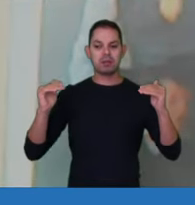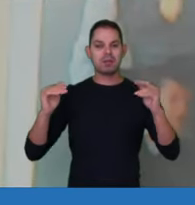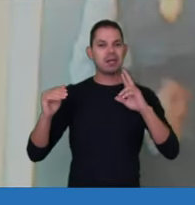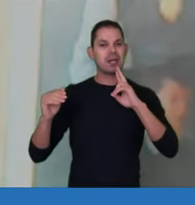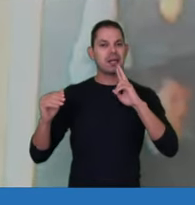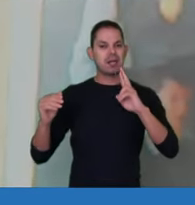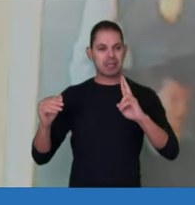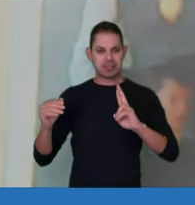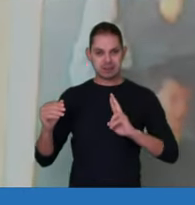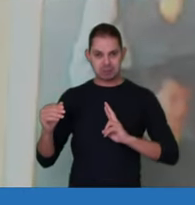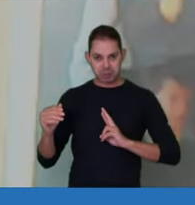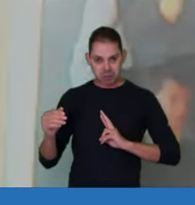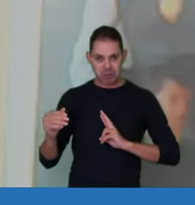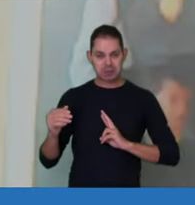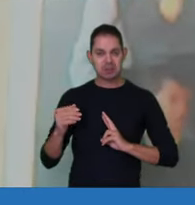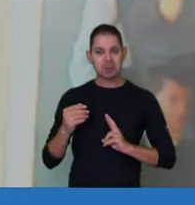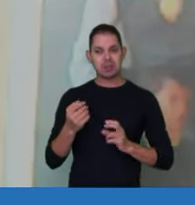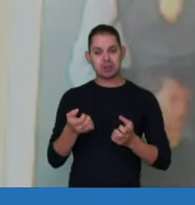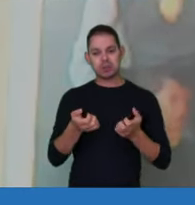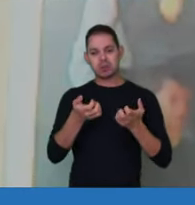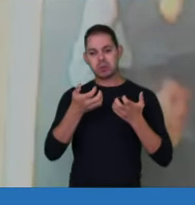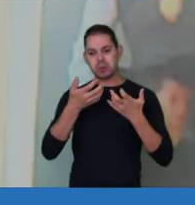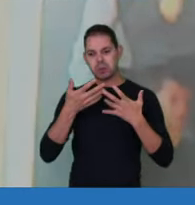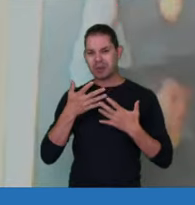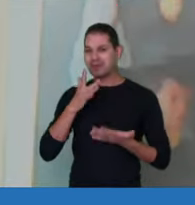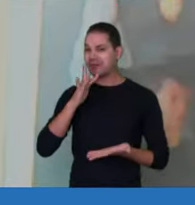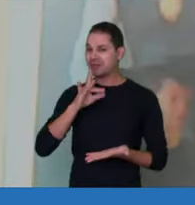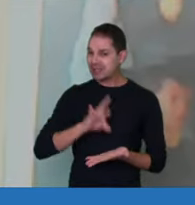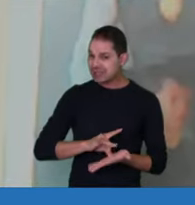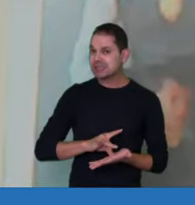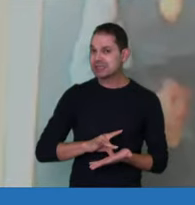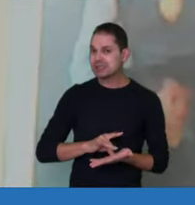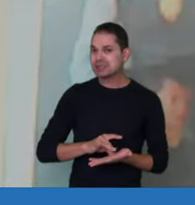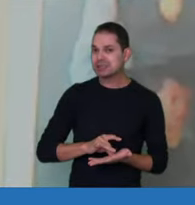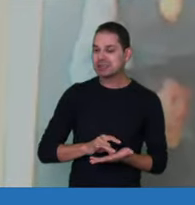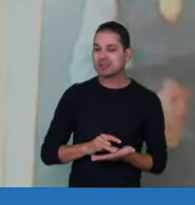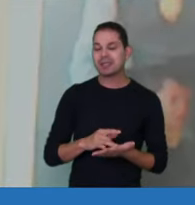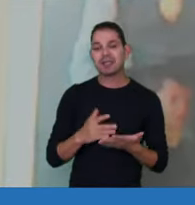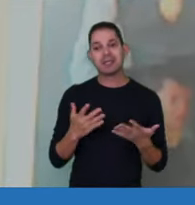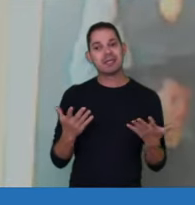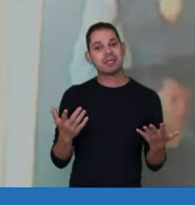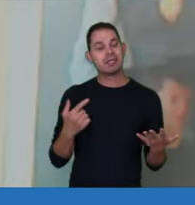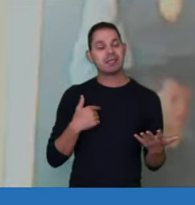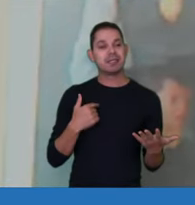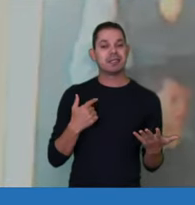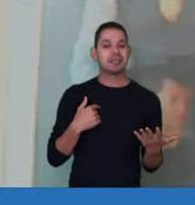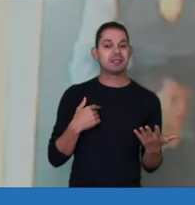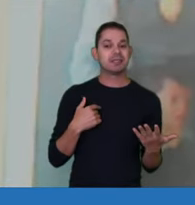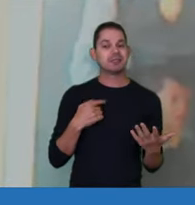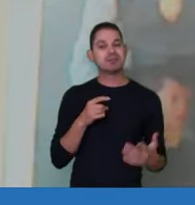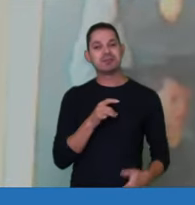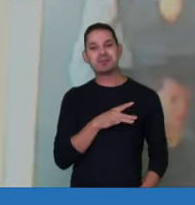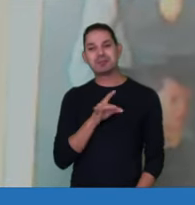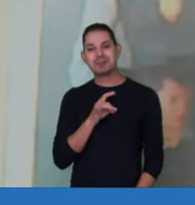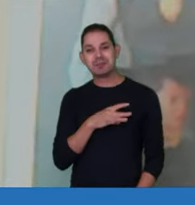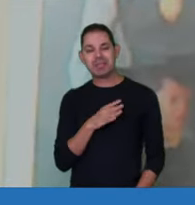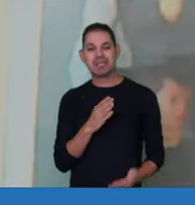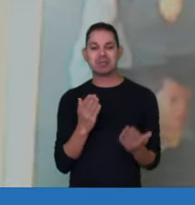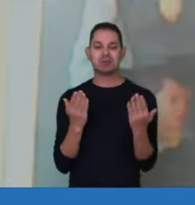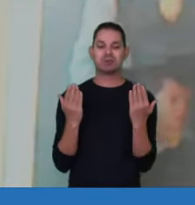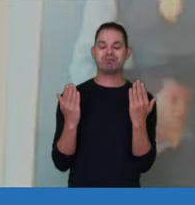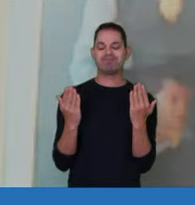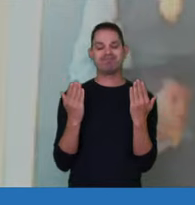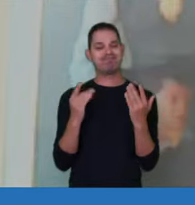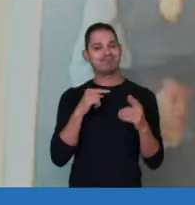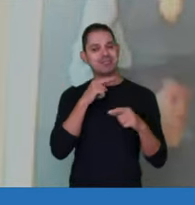vir é a verdade? Eu já tenho tanto medo, tantas dúvidas,